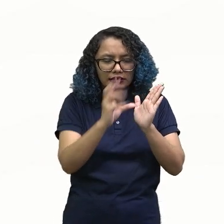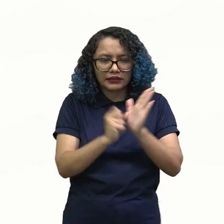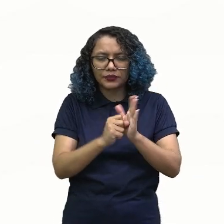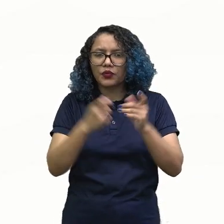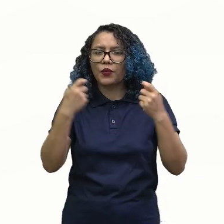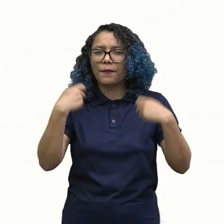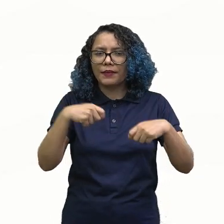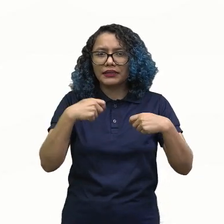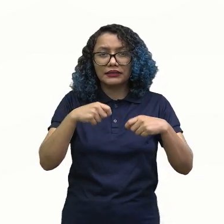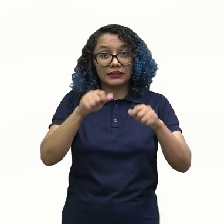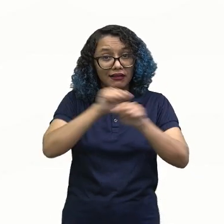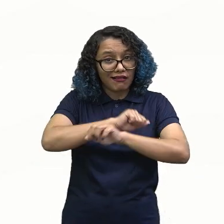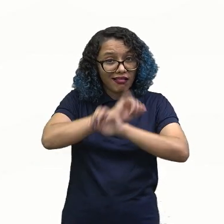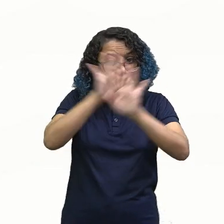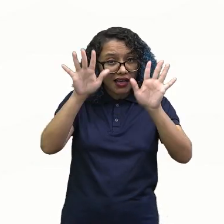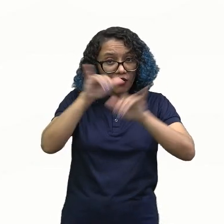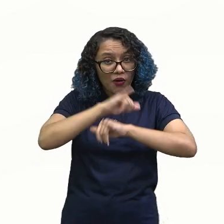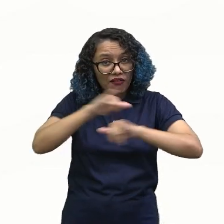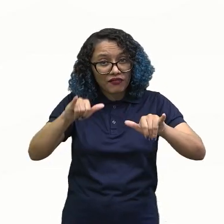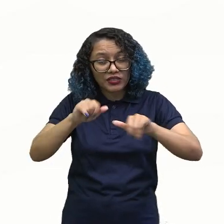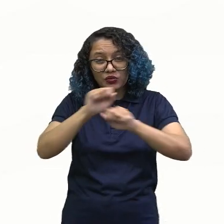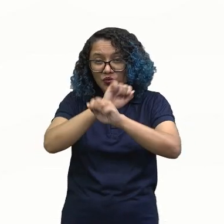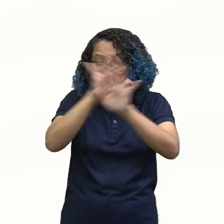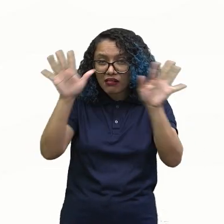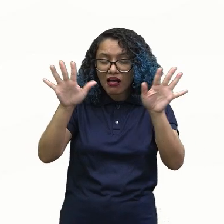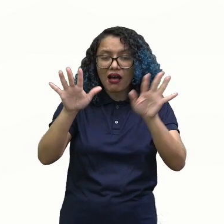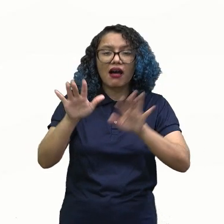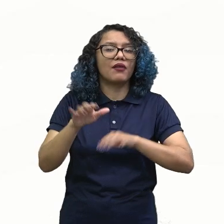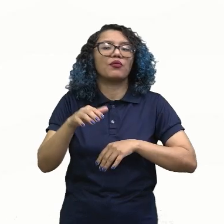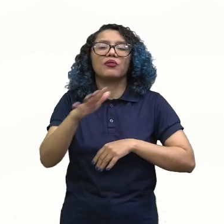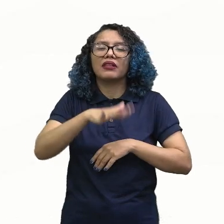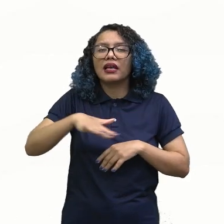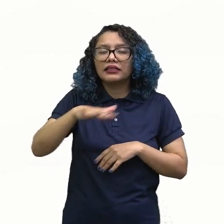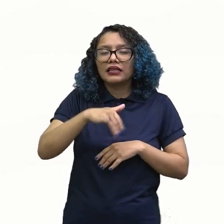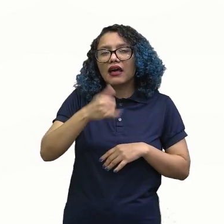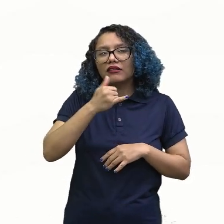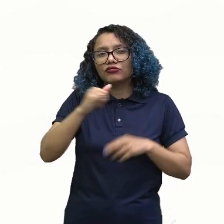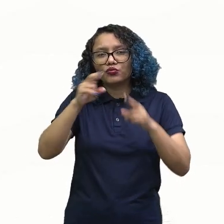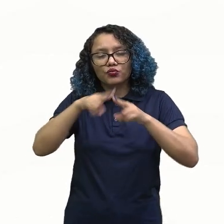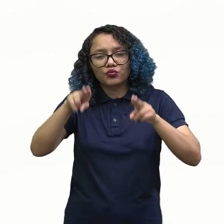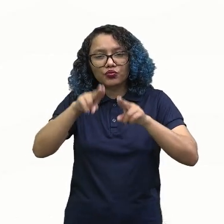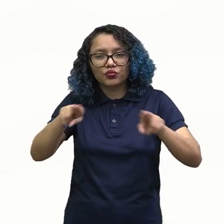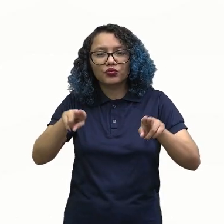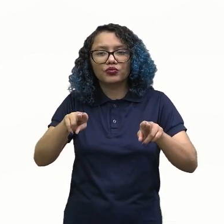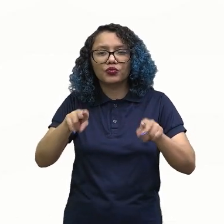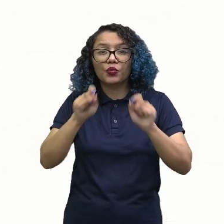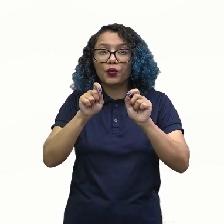ser muito clara. Em áreas com eletricidade, alerta os